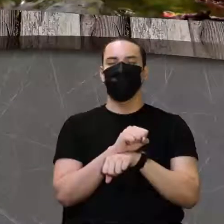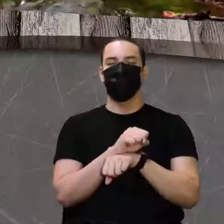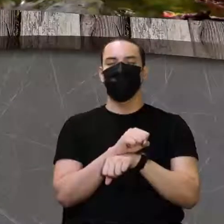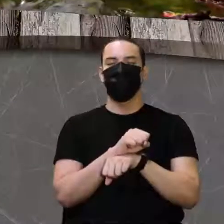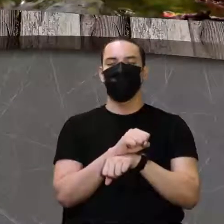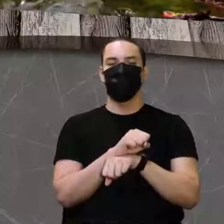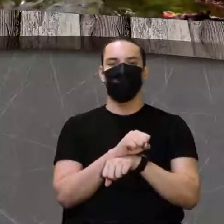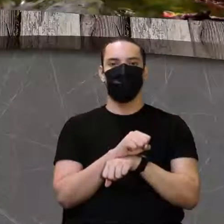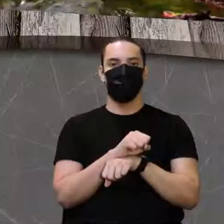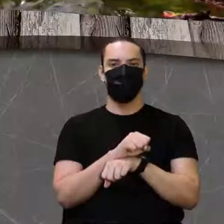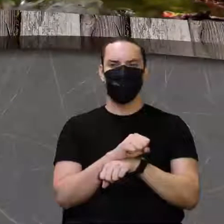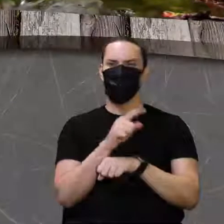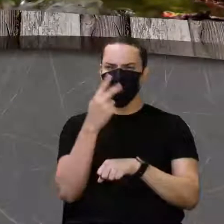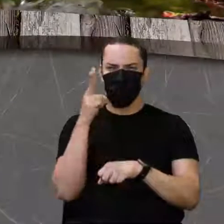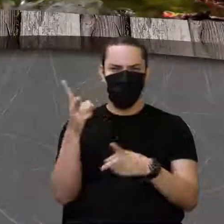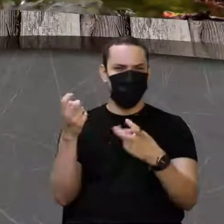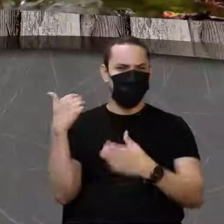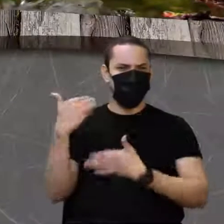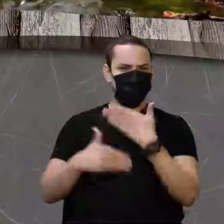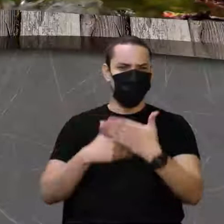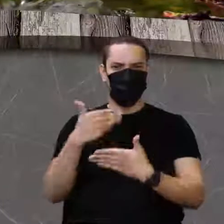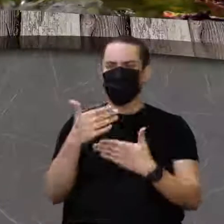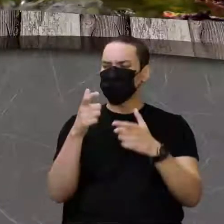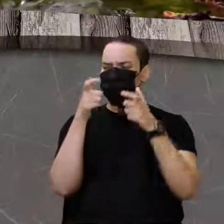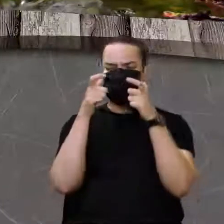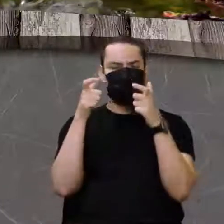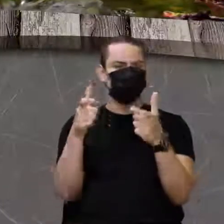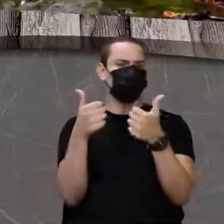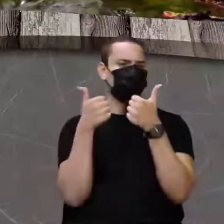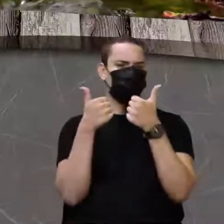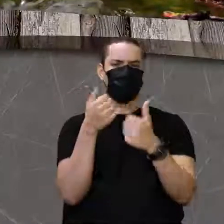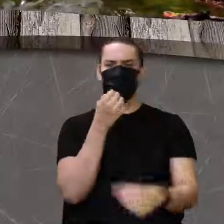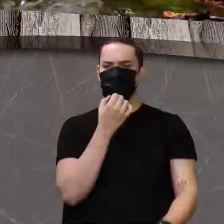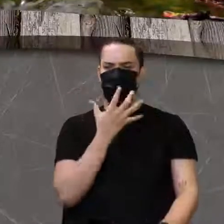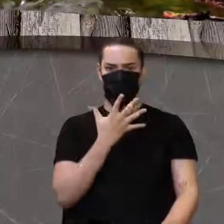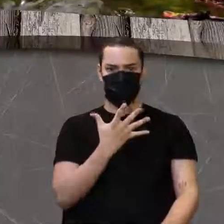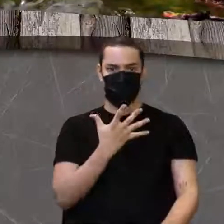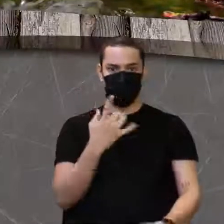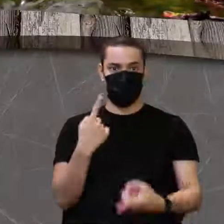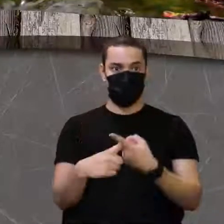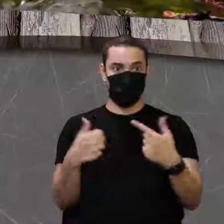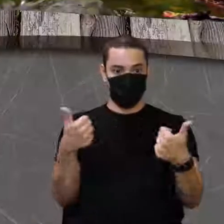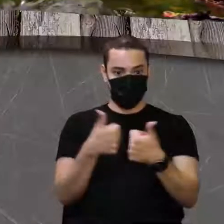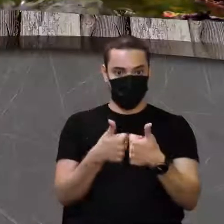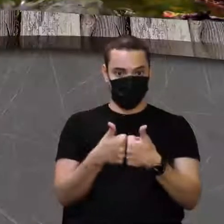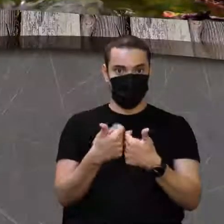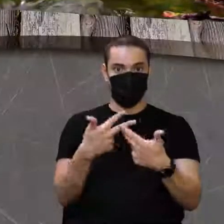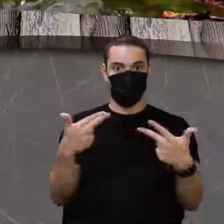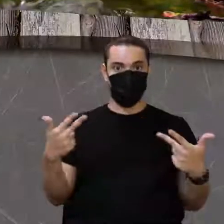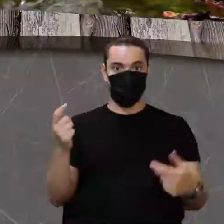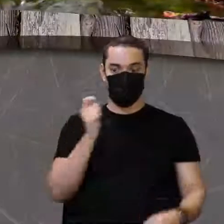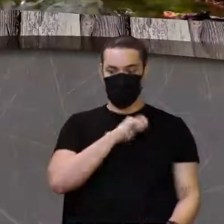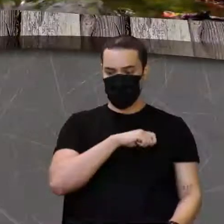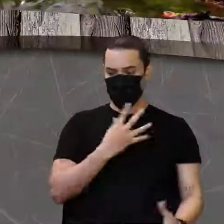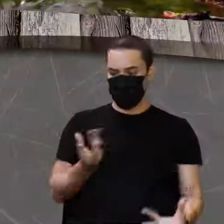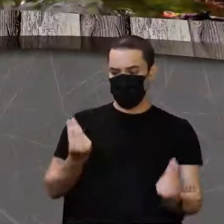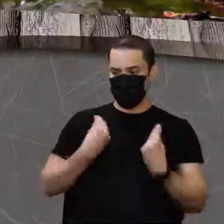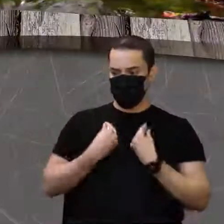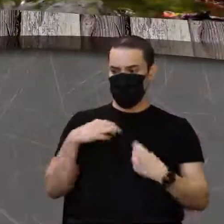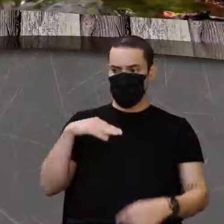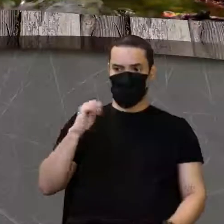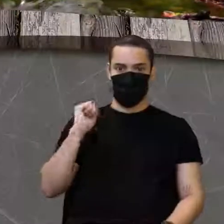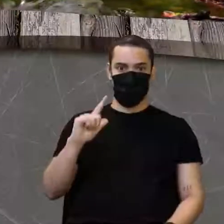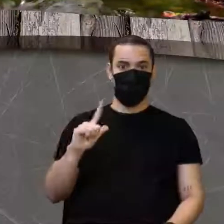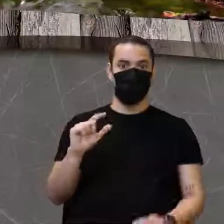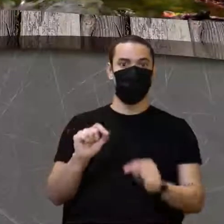tá? Olha como é que é o processo, né? Muito interessante. Quando a gente está perto de alguma coisa que pode nos fazer mal, como é que a